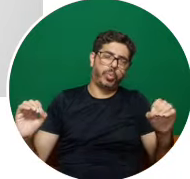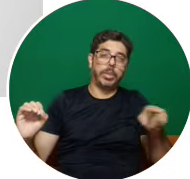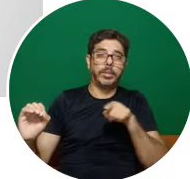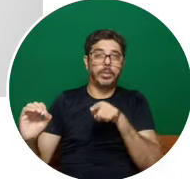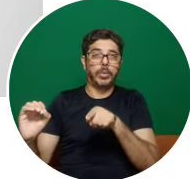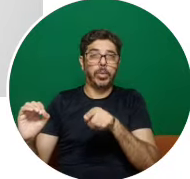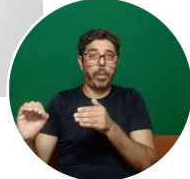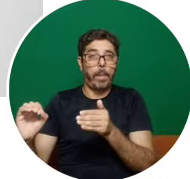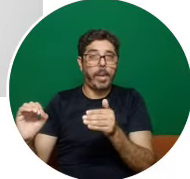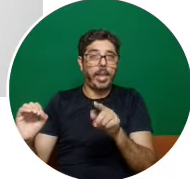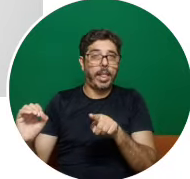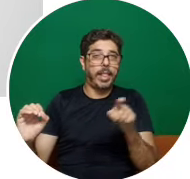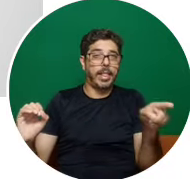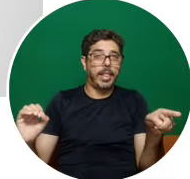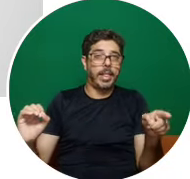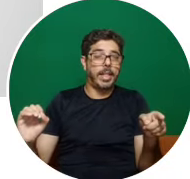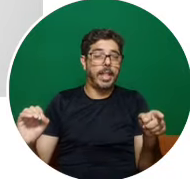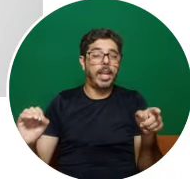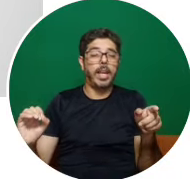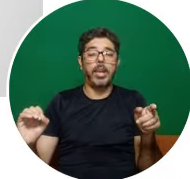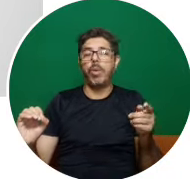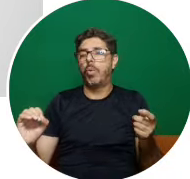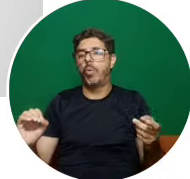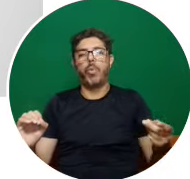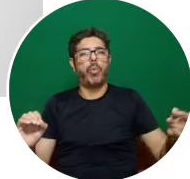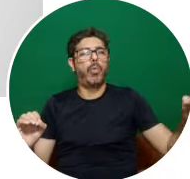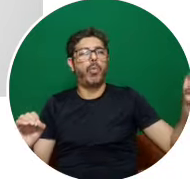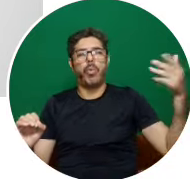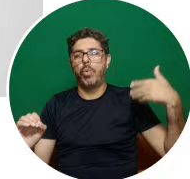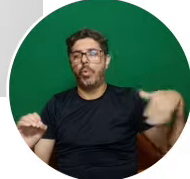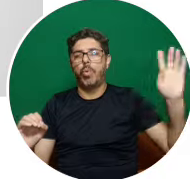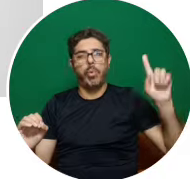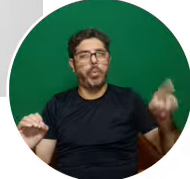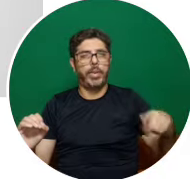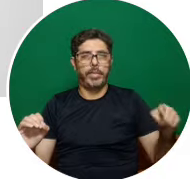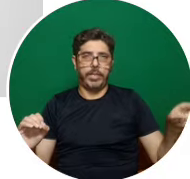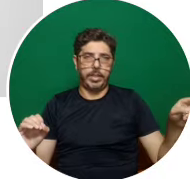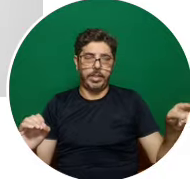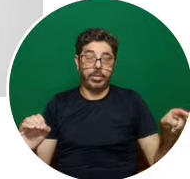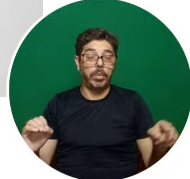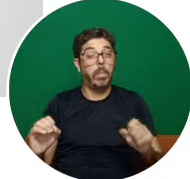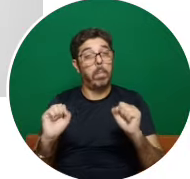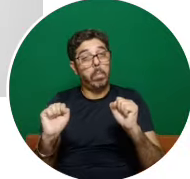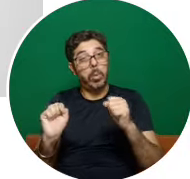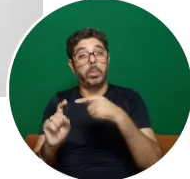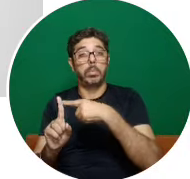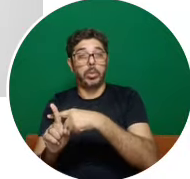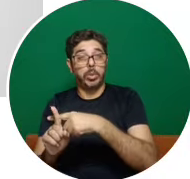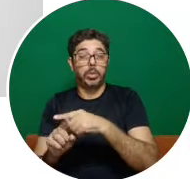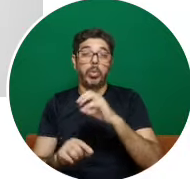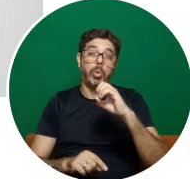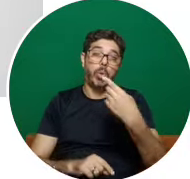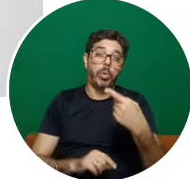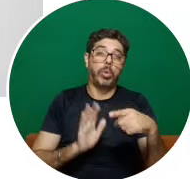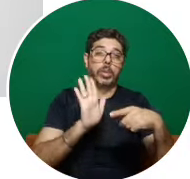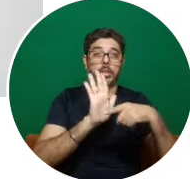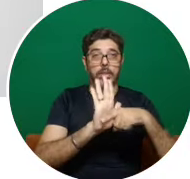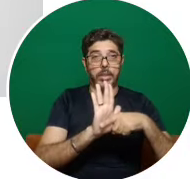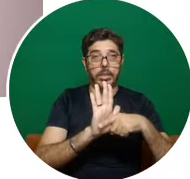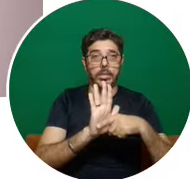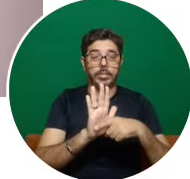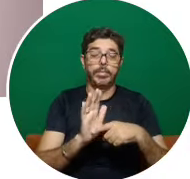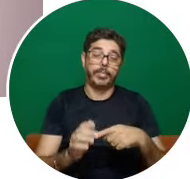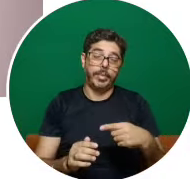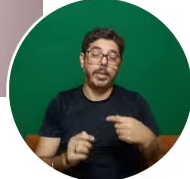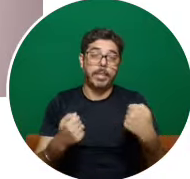que deveria ser feito pela força elétrica sobre uma carga para que ela se movesse de uma distância inicial até o